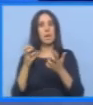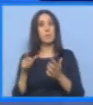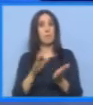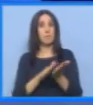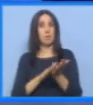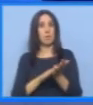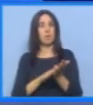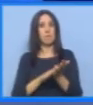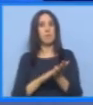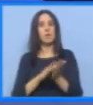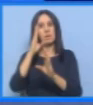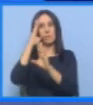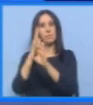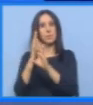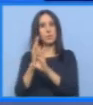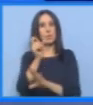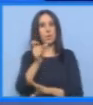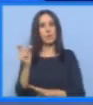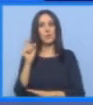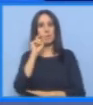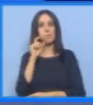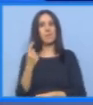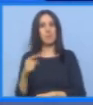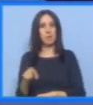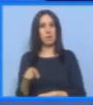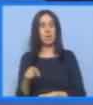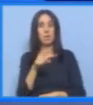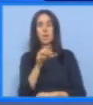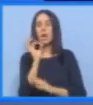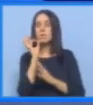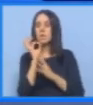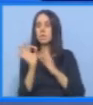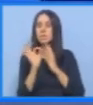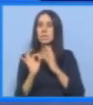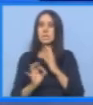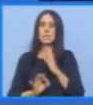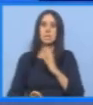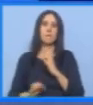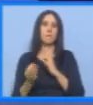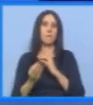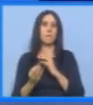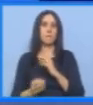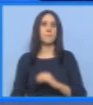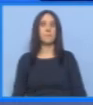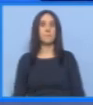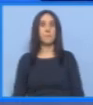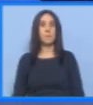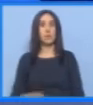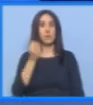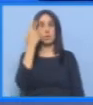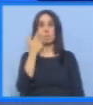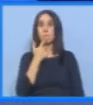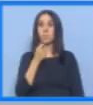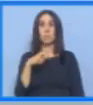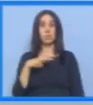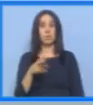provou que eram psicologicamente robustas, descreveu tudo. Portanto, não nos podemos esquecer que Portugal estava num